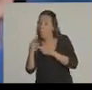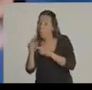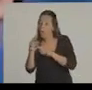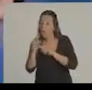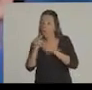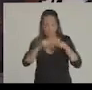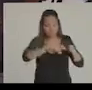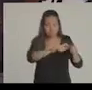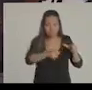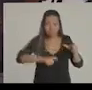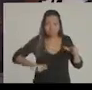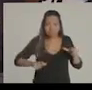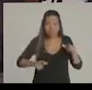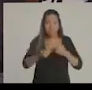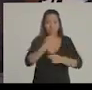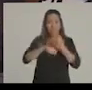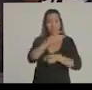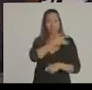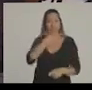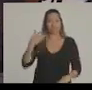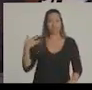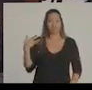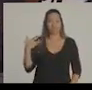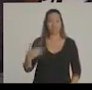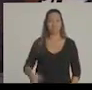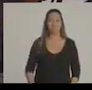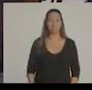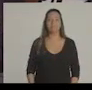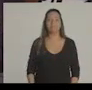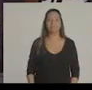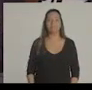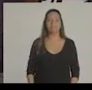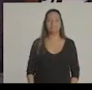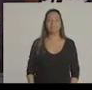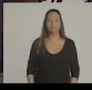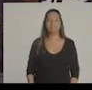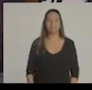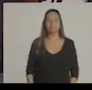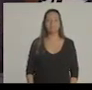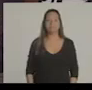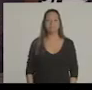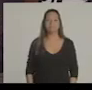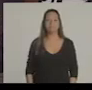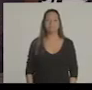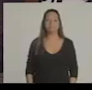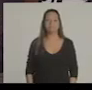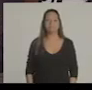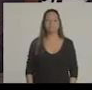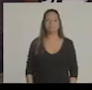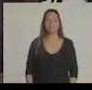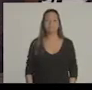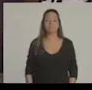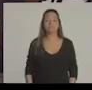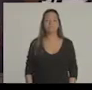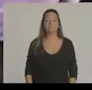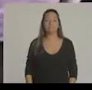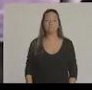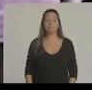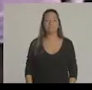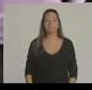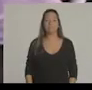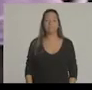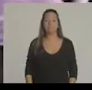Entendeu? E principalmente nas favelas, principalmente na periferia. A cada R$1 que a gente investe em saneamento básico, são R$4 que você economiza na saúde pública.